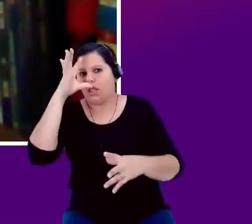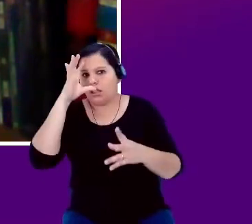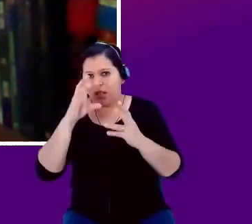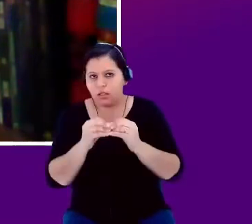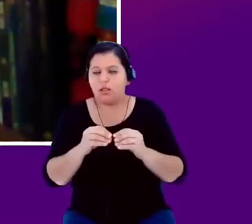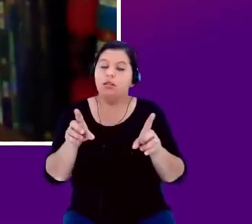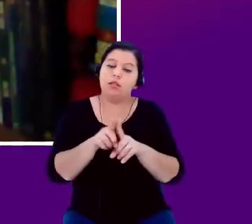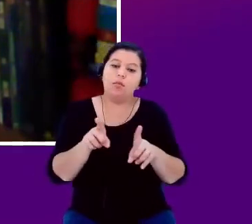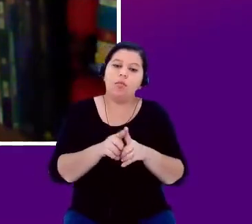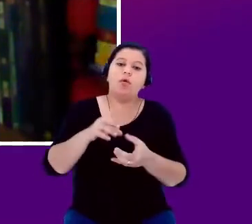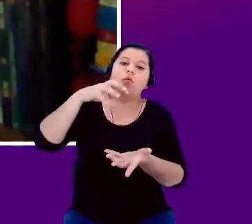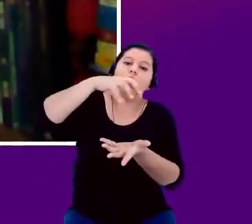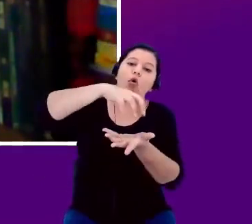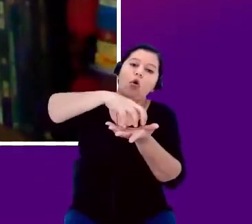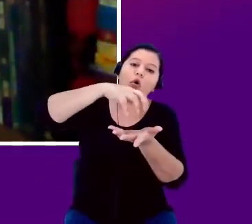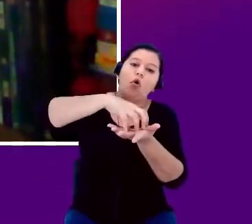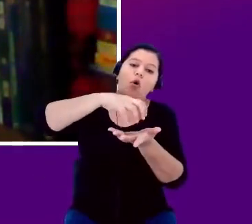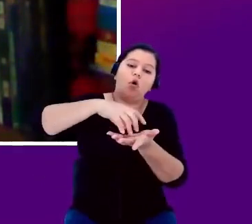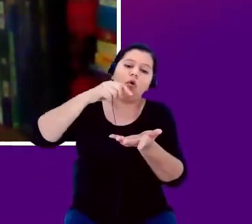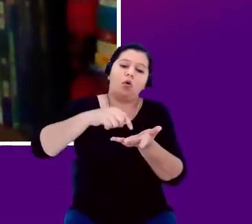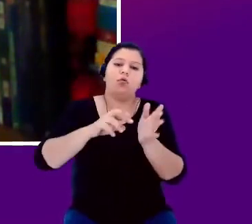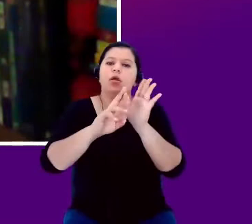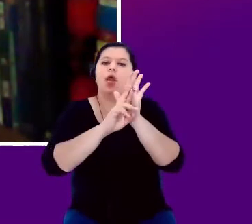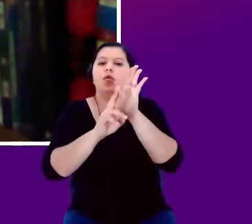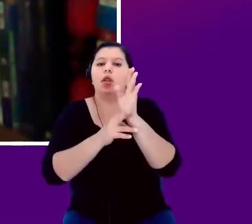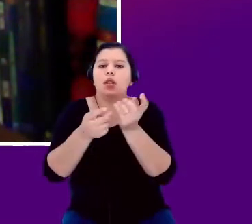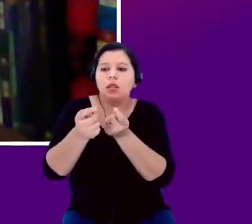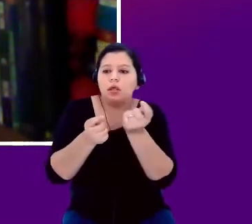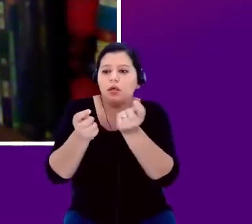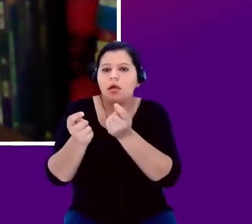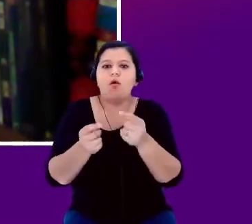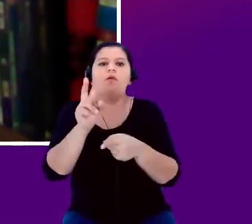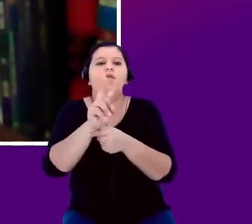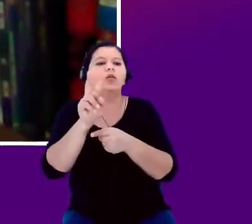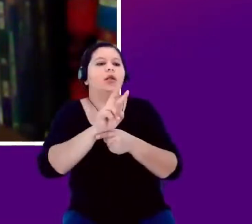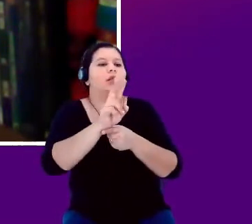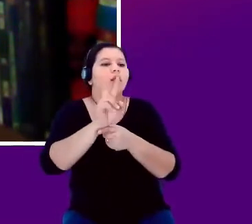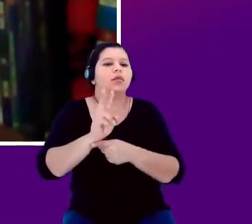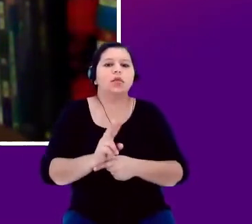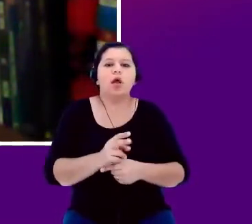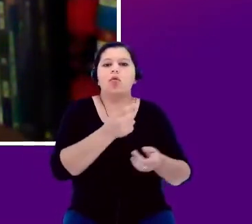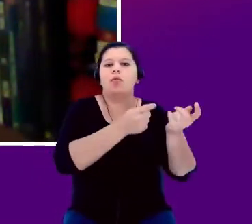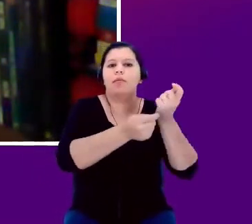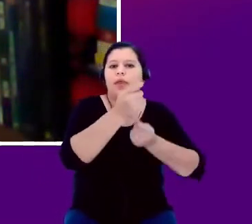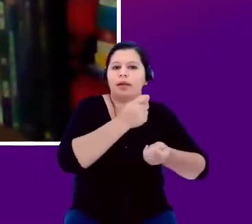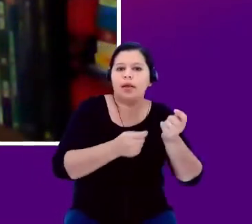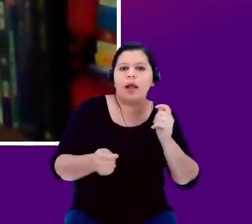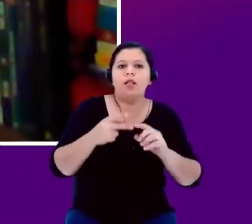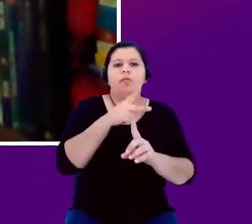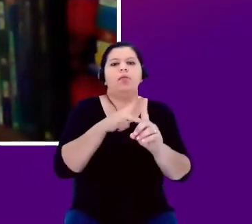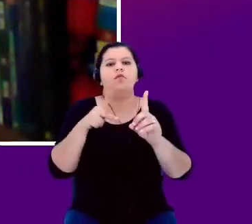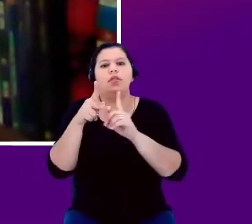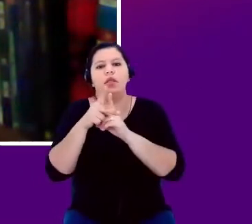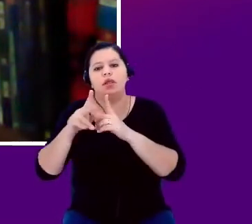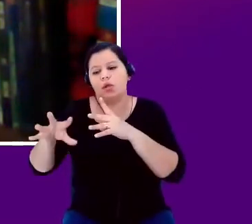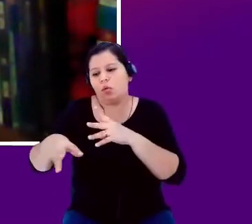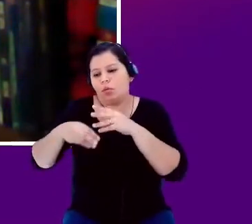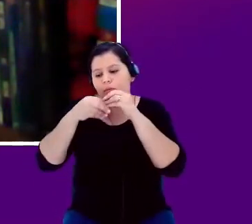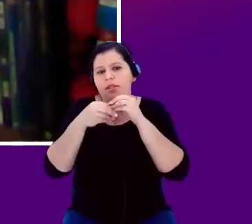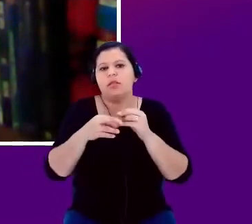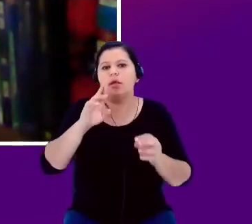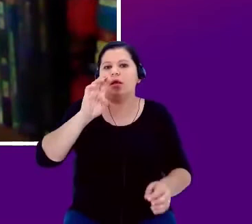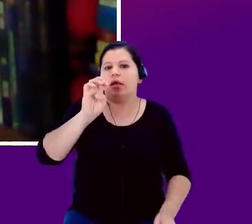colocado aqui, como órgão de regulação, de fiscalização do mercado de seguros, de previdência complementar,